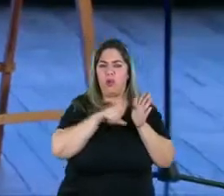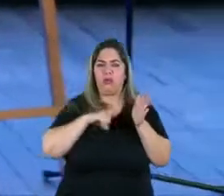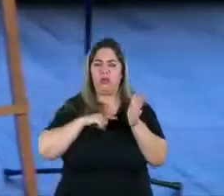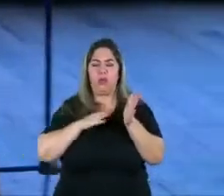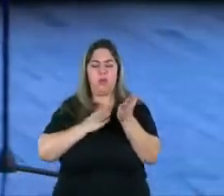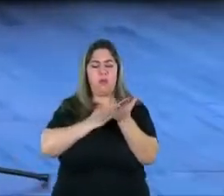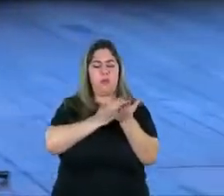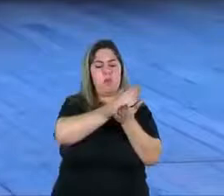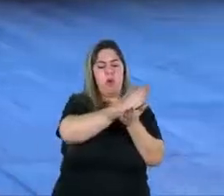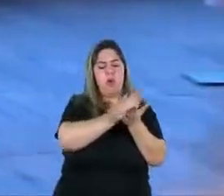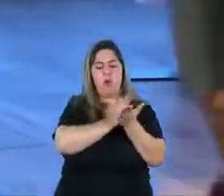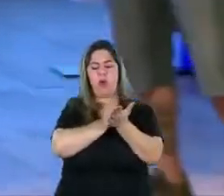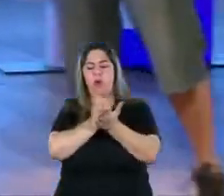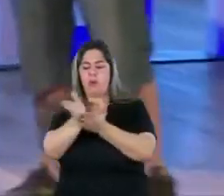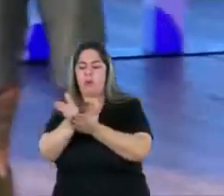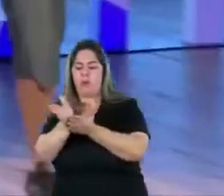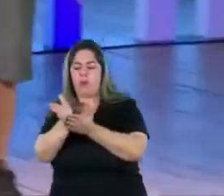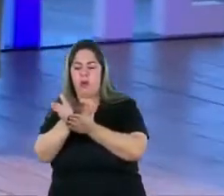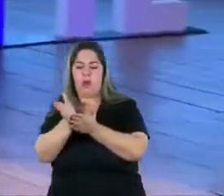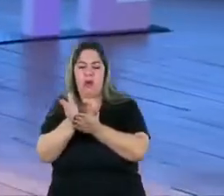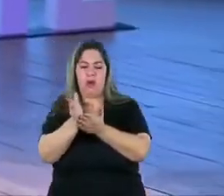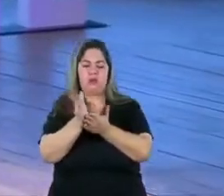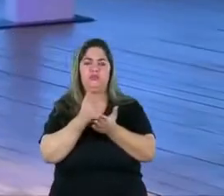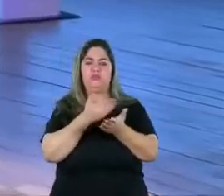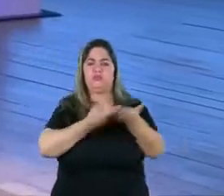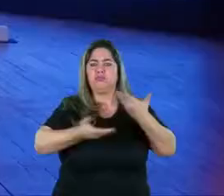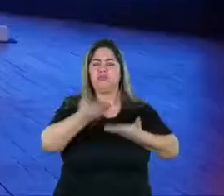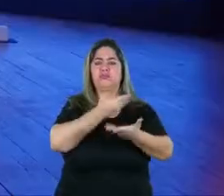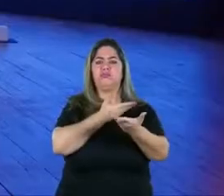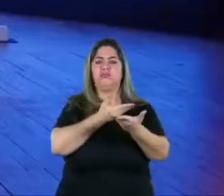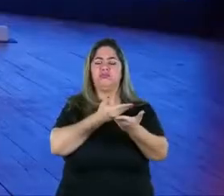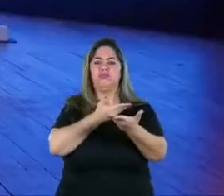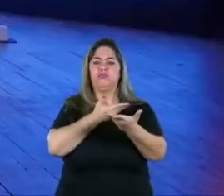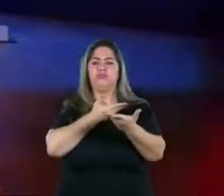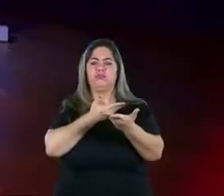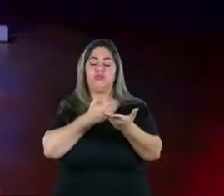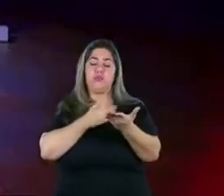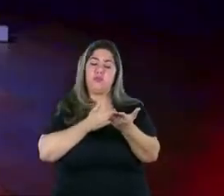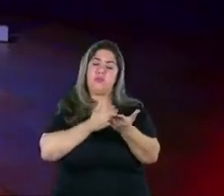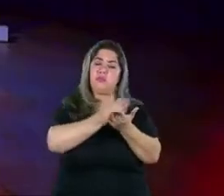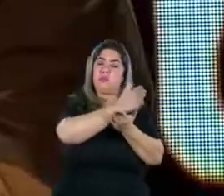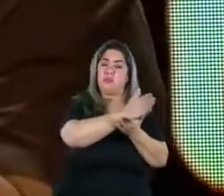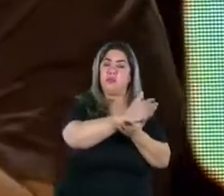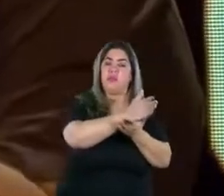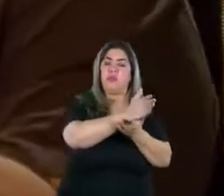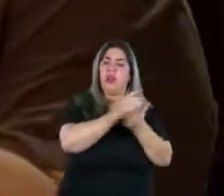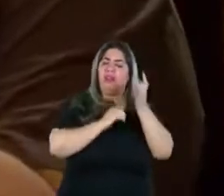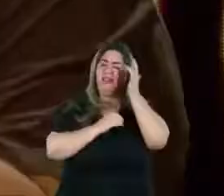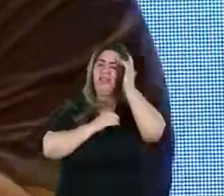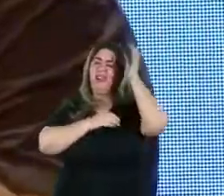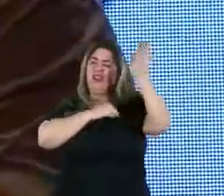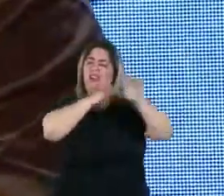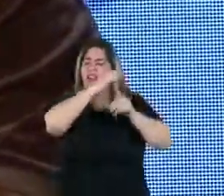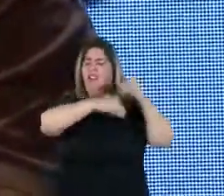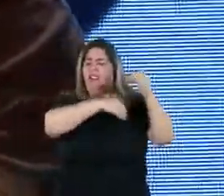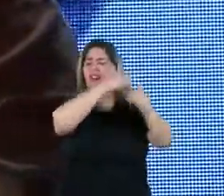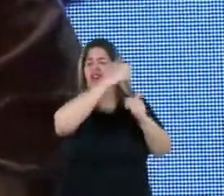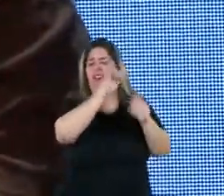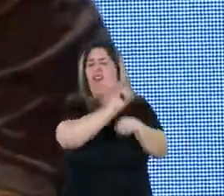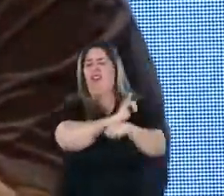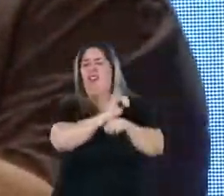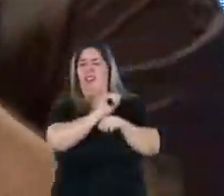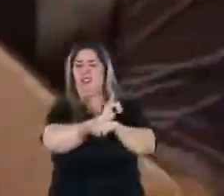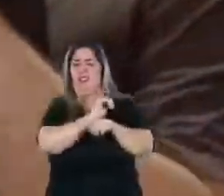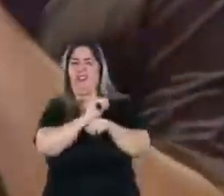que se articulam e se retroalimentam. Por um lado, facilita o desenvolvimento de